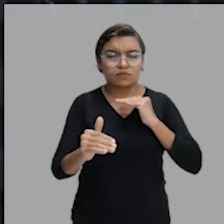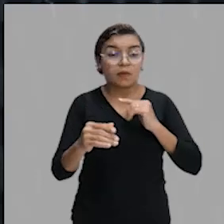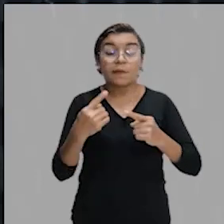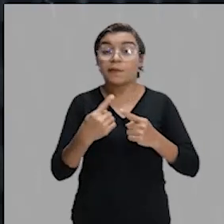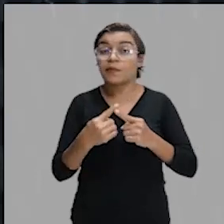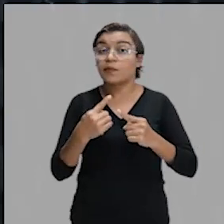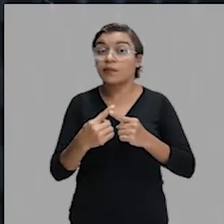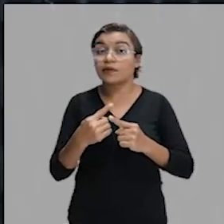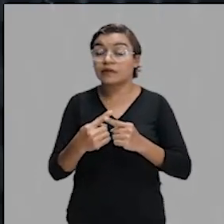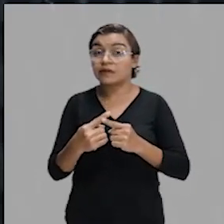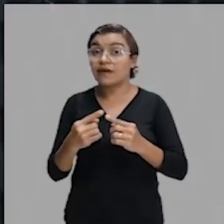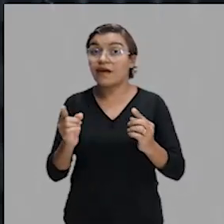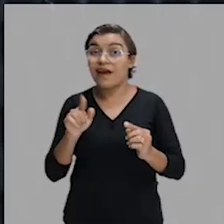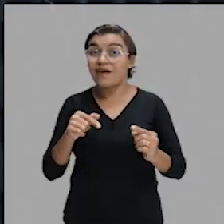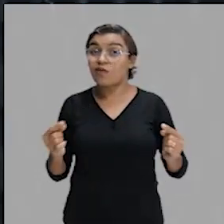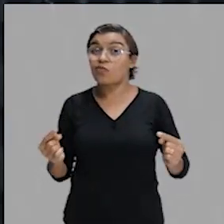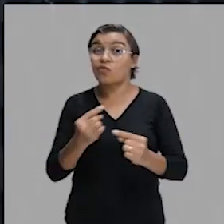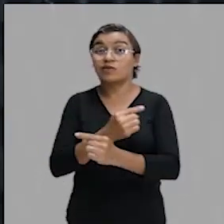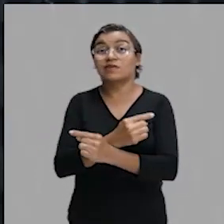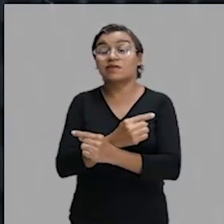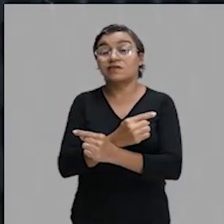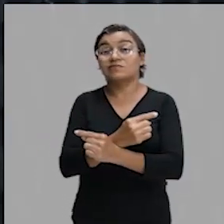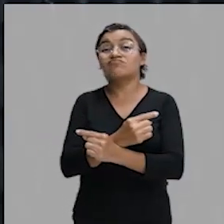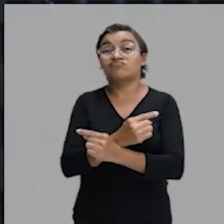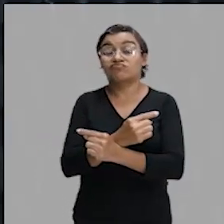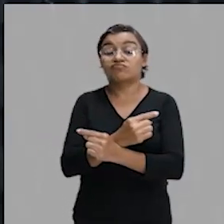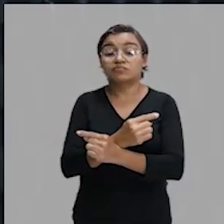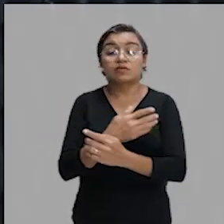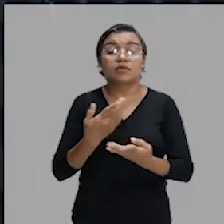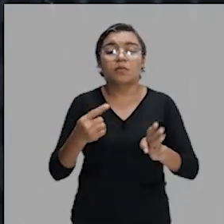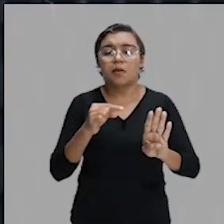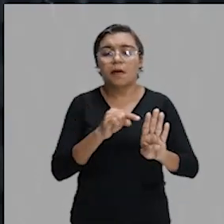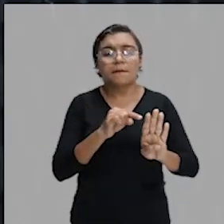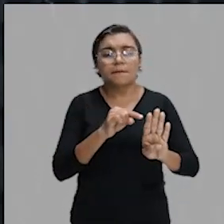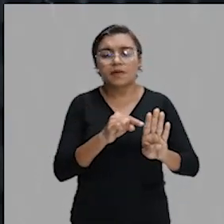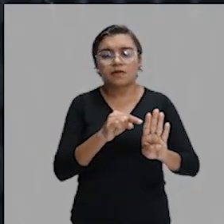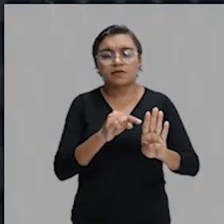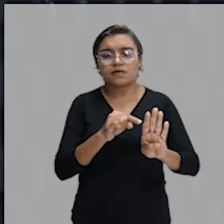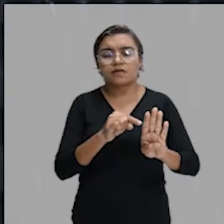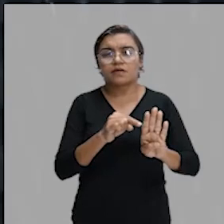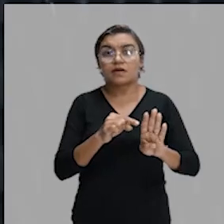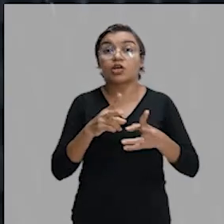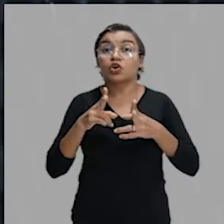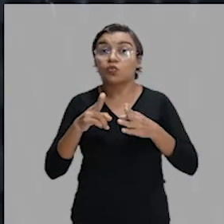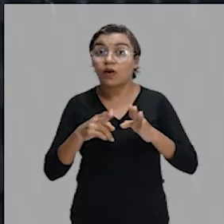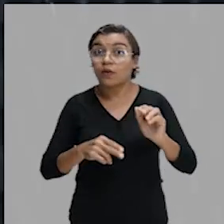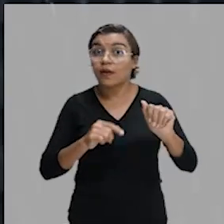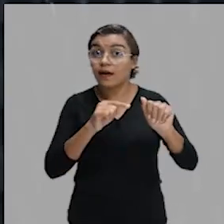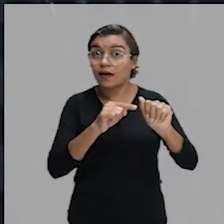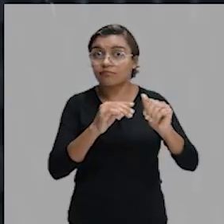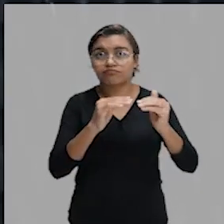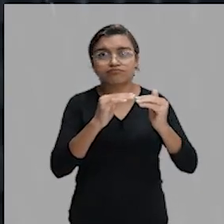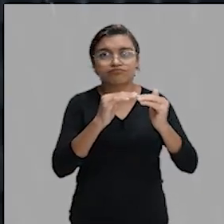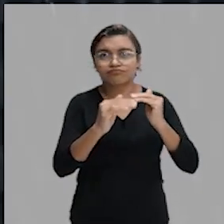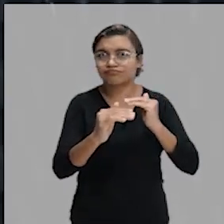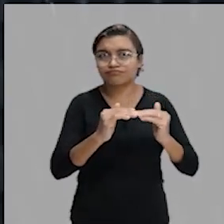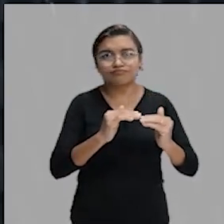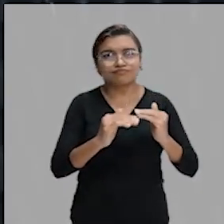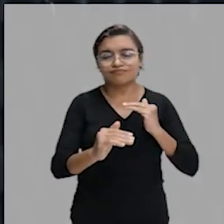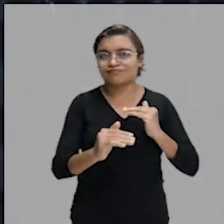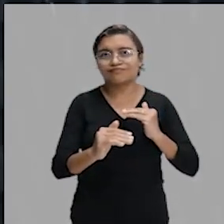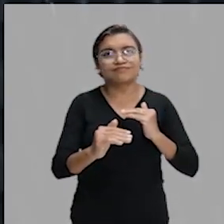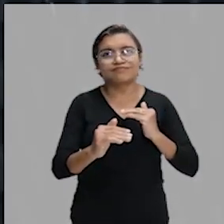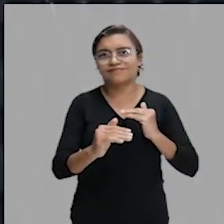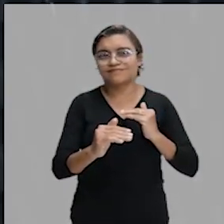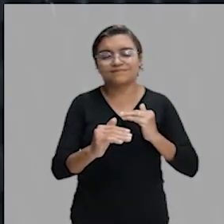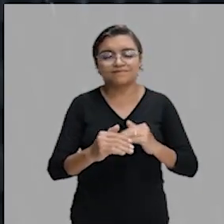colocado justamente o contrário, certo? Então a letra B também, assim como a letra A, não estão, claro, em